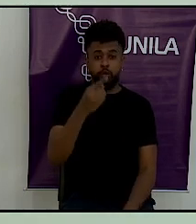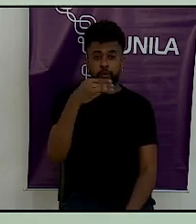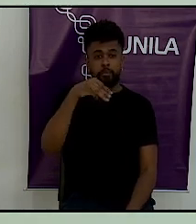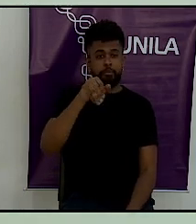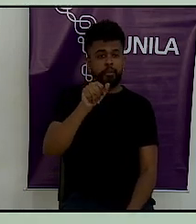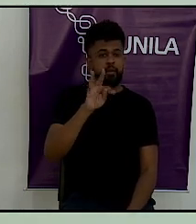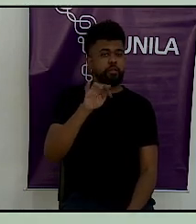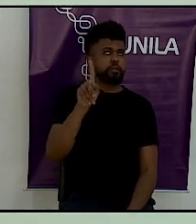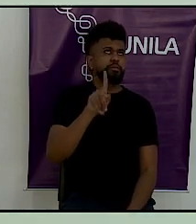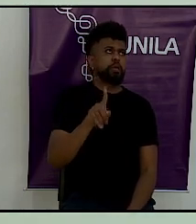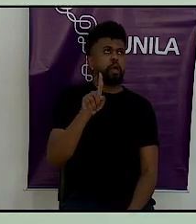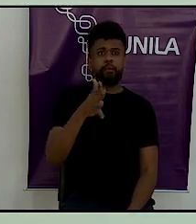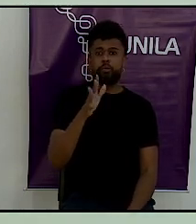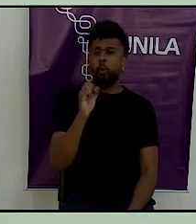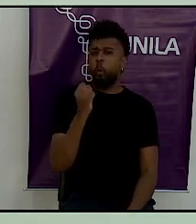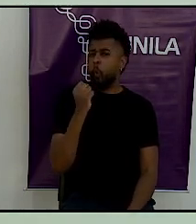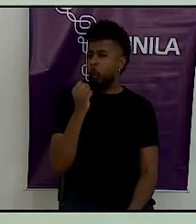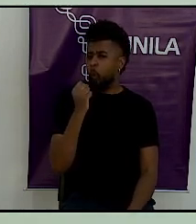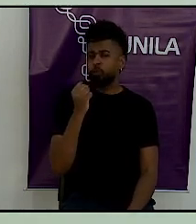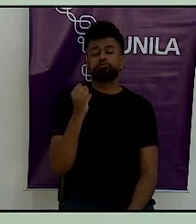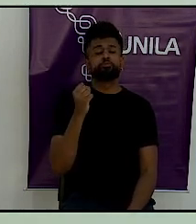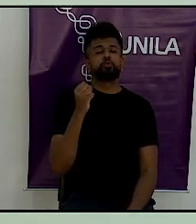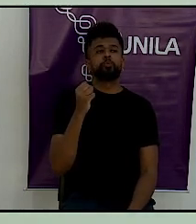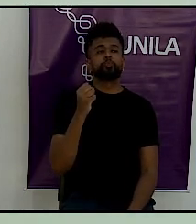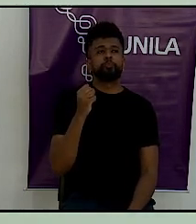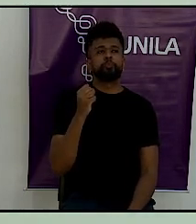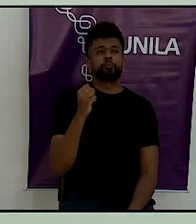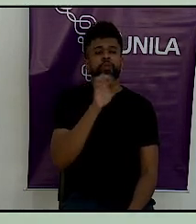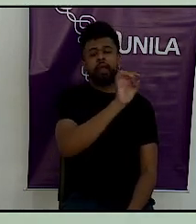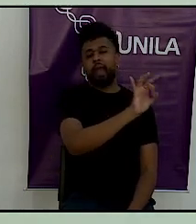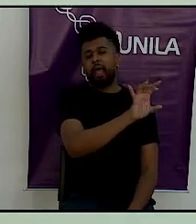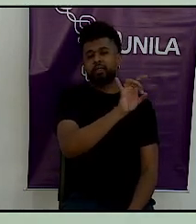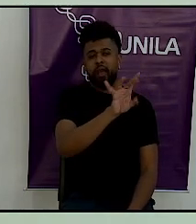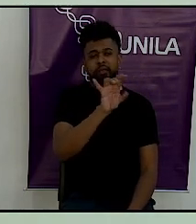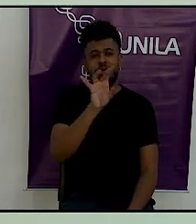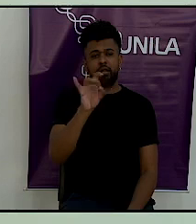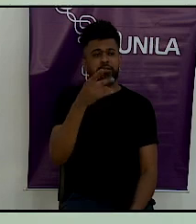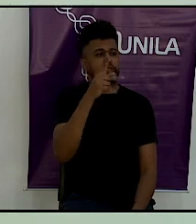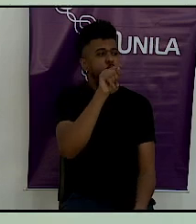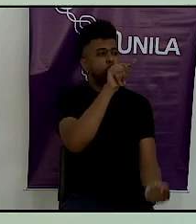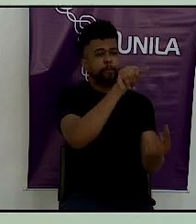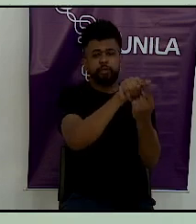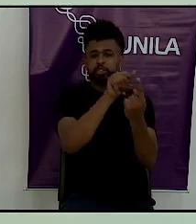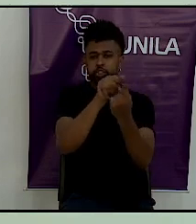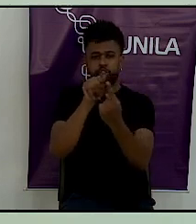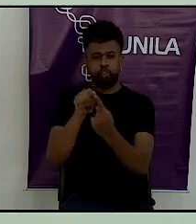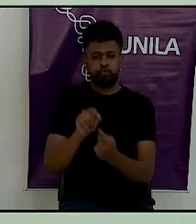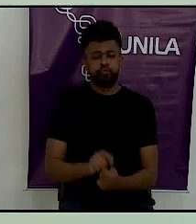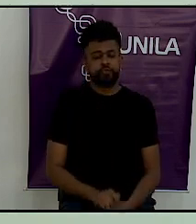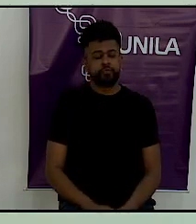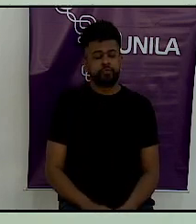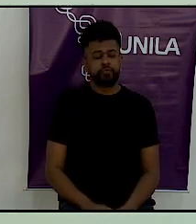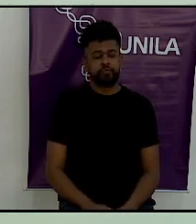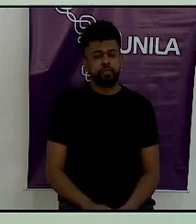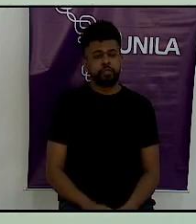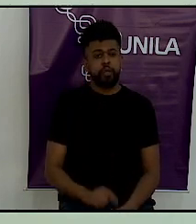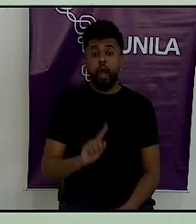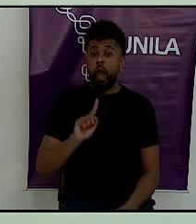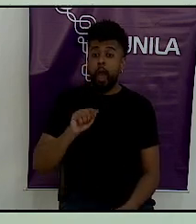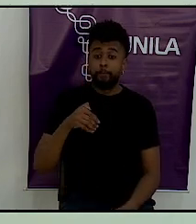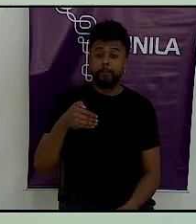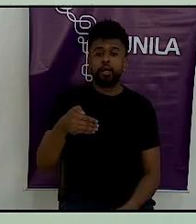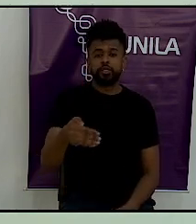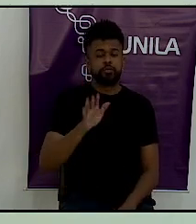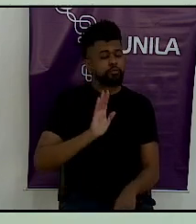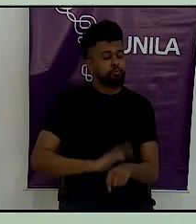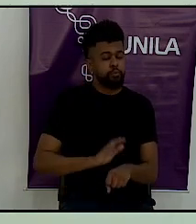aí 8 matrizes, né? Cada uma com a sua finalidade, cada uma com o seu objetivo. E aí, a partir